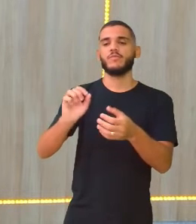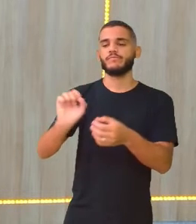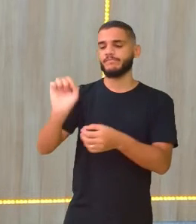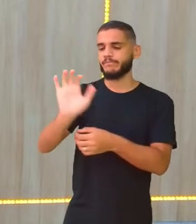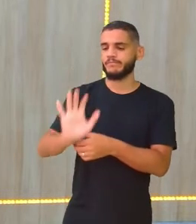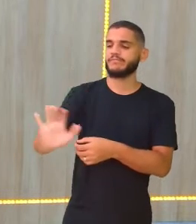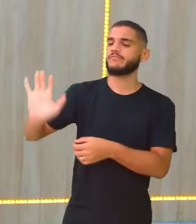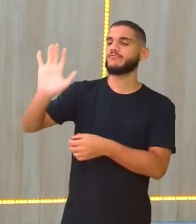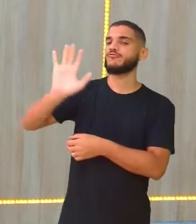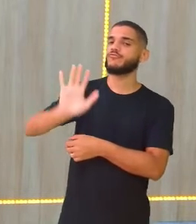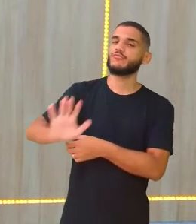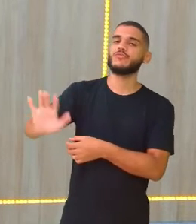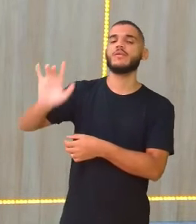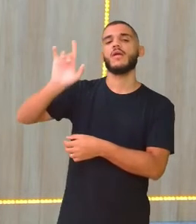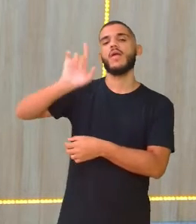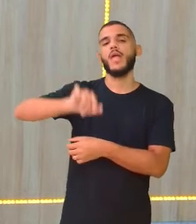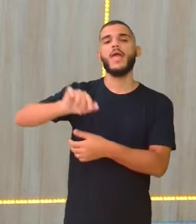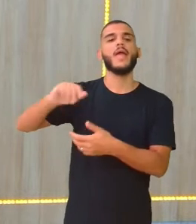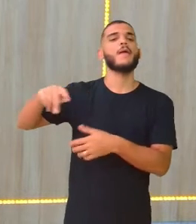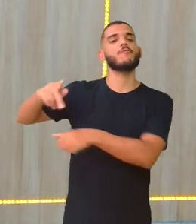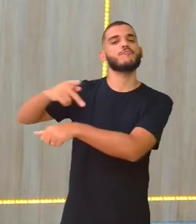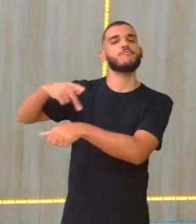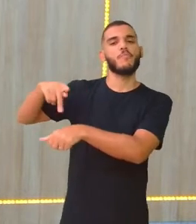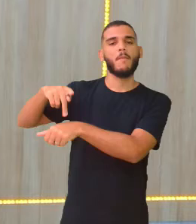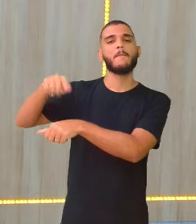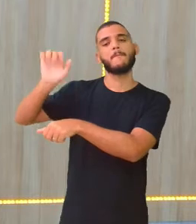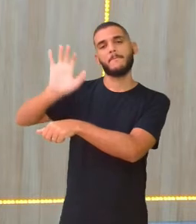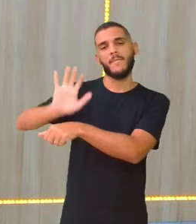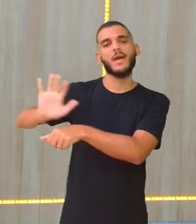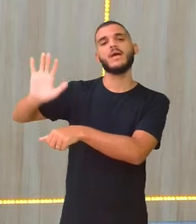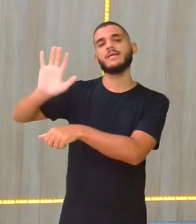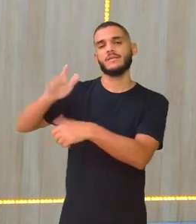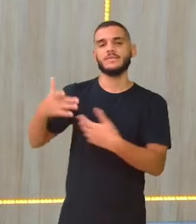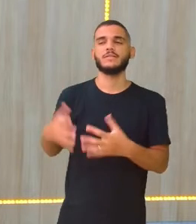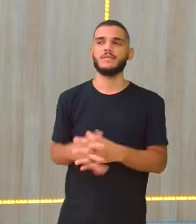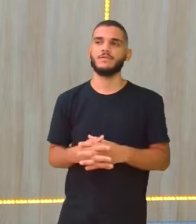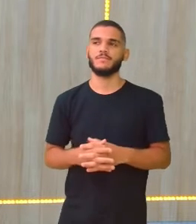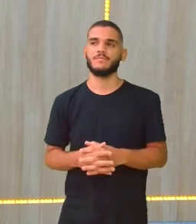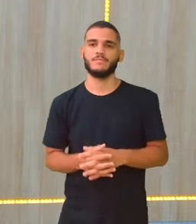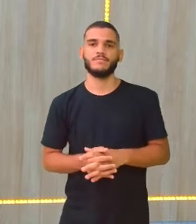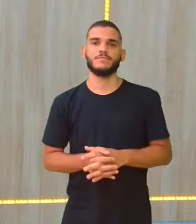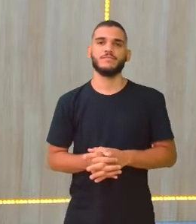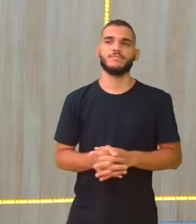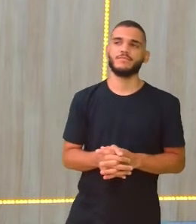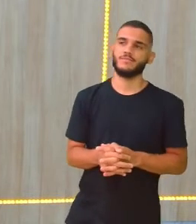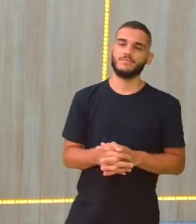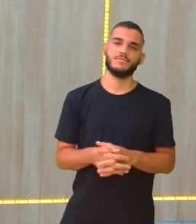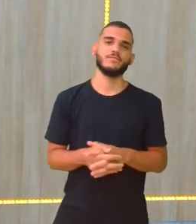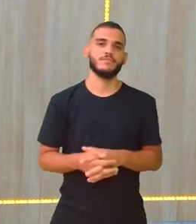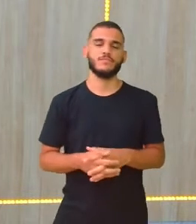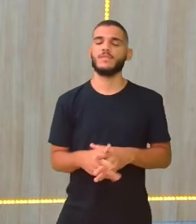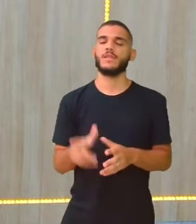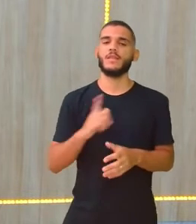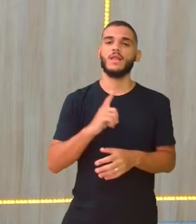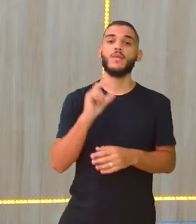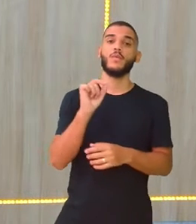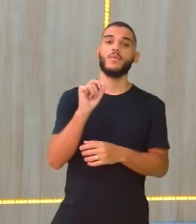as formas dos países. Tem aquela projeção bem famosa, né, de Mercator, justamente, a